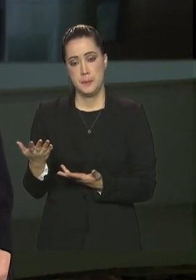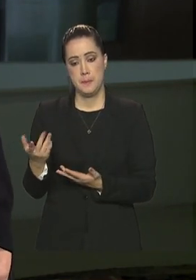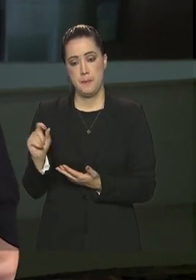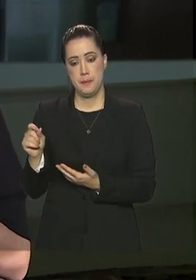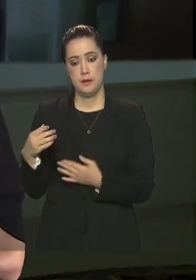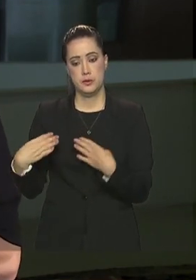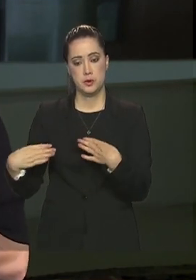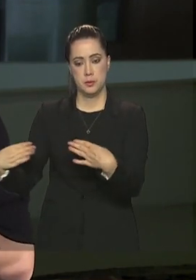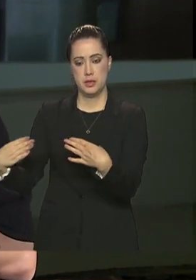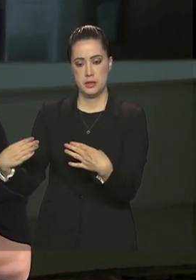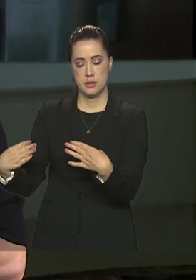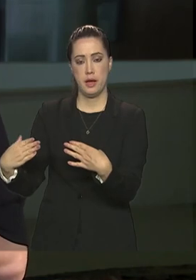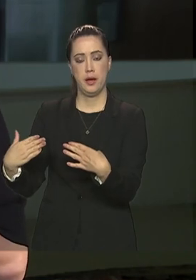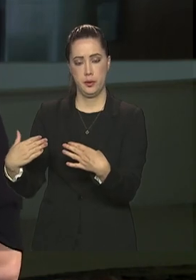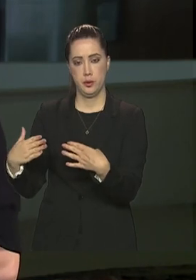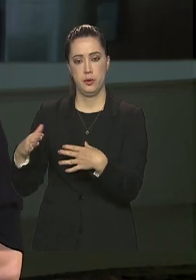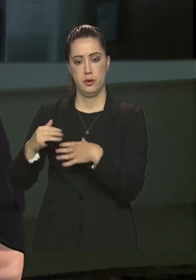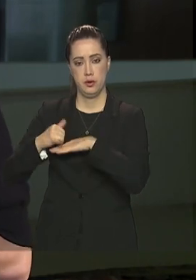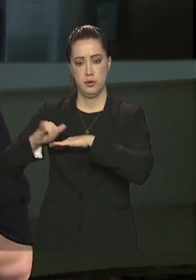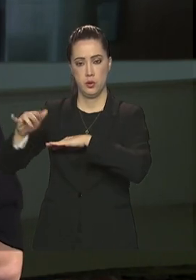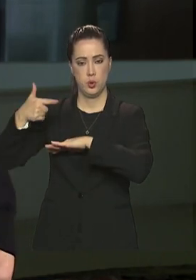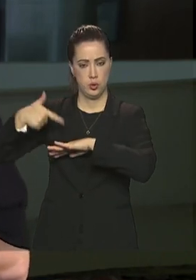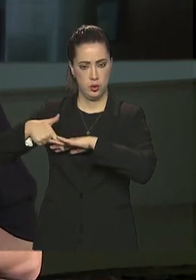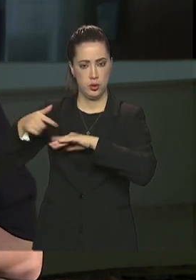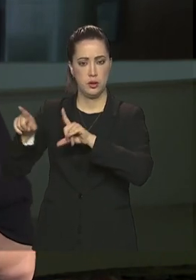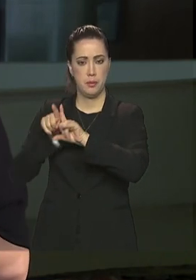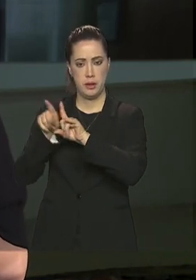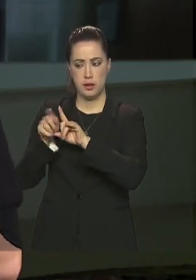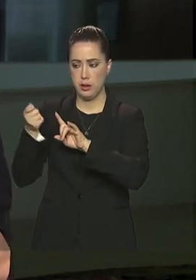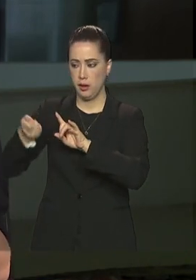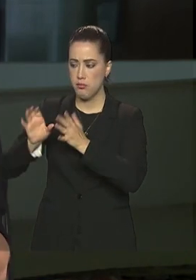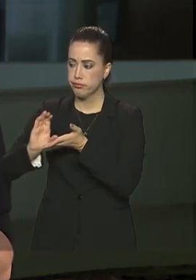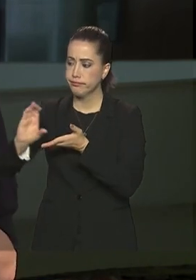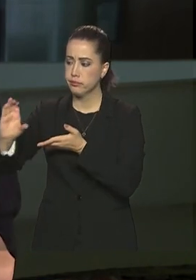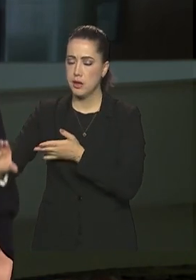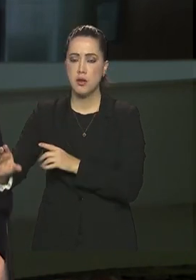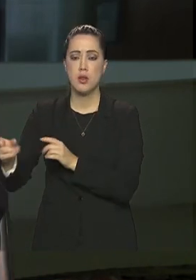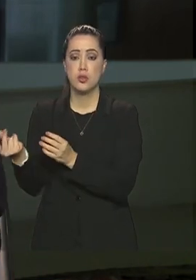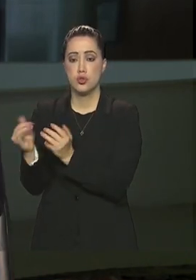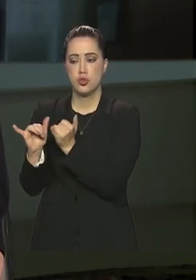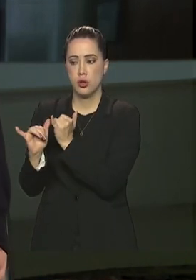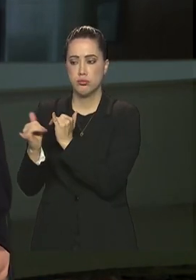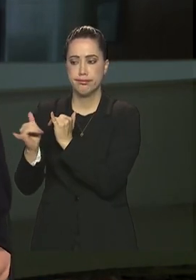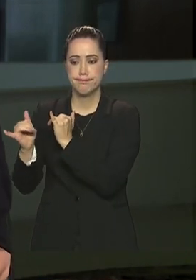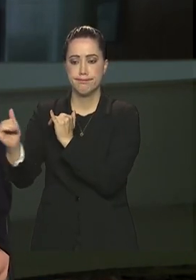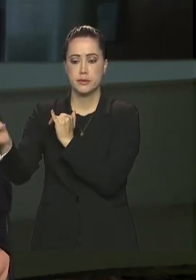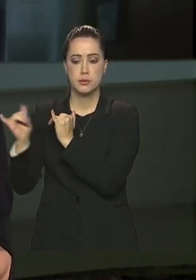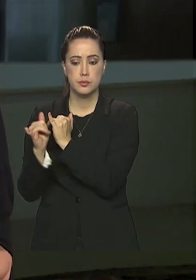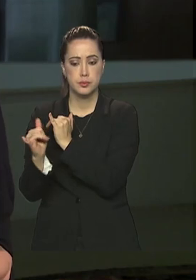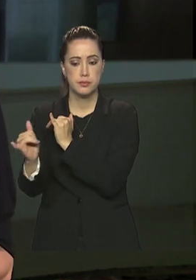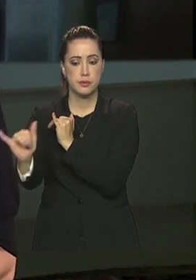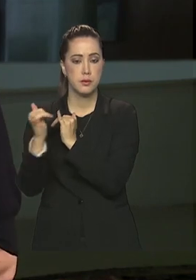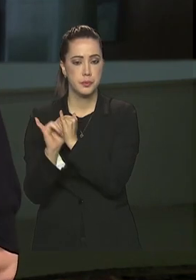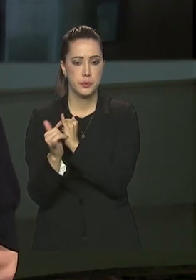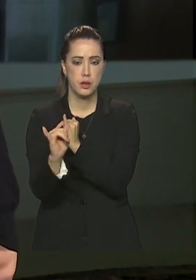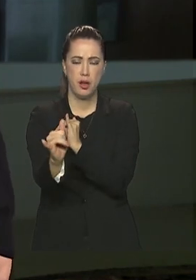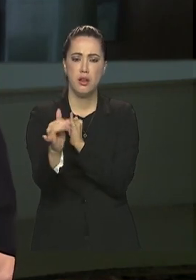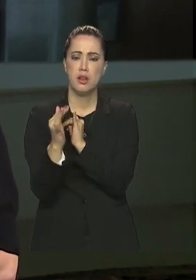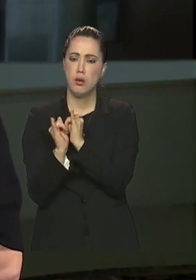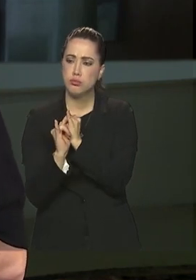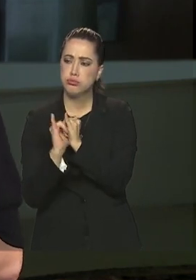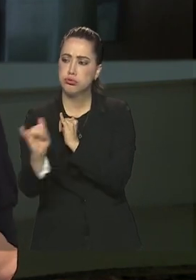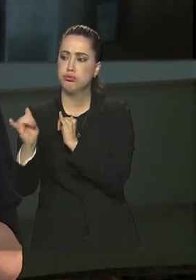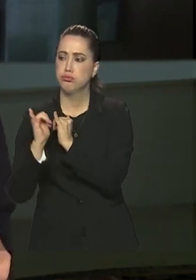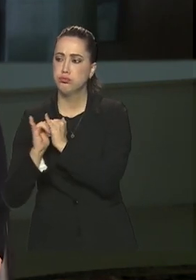o Ministério também tem investido nas linhas de transmissão de energia, ou seja, isso também faz parte de todo esse pacote do